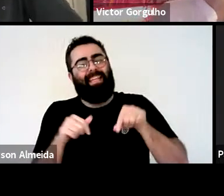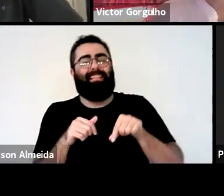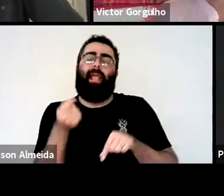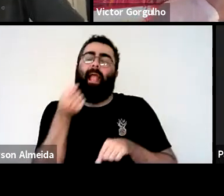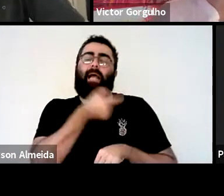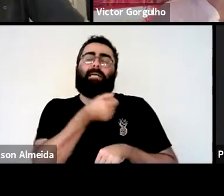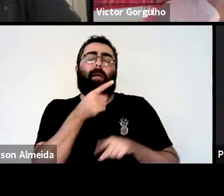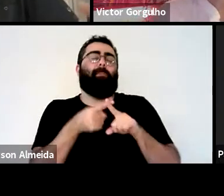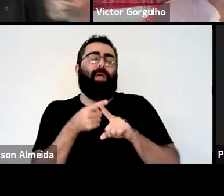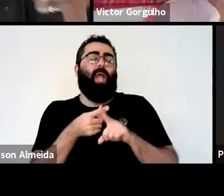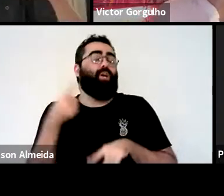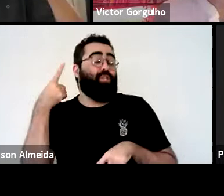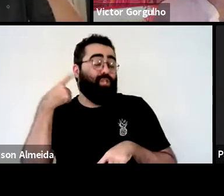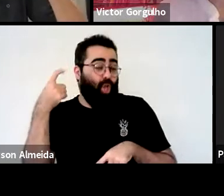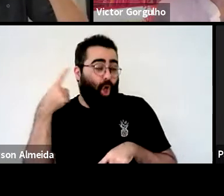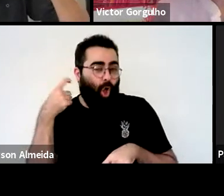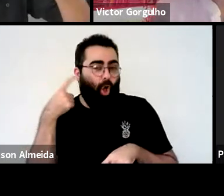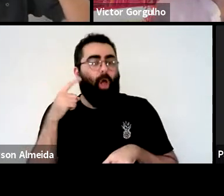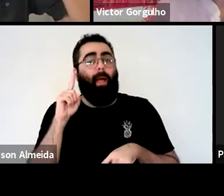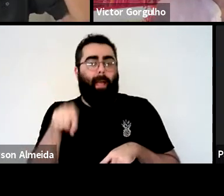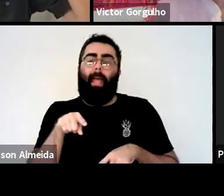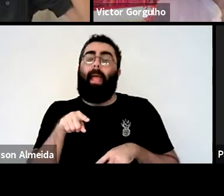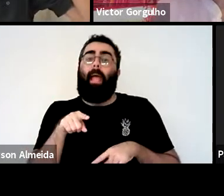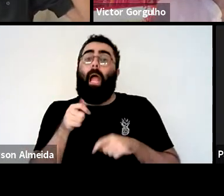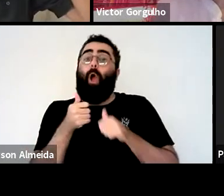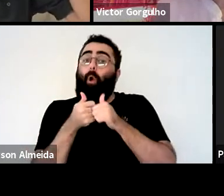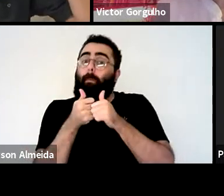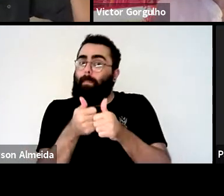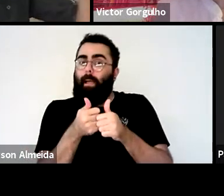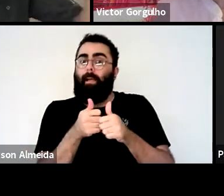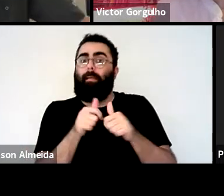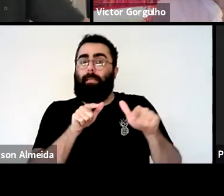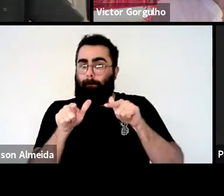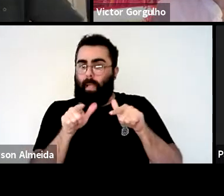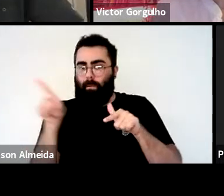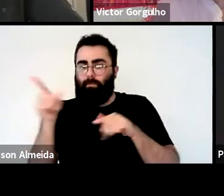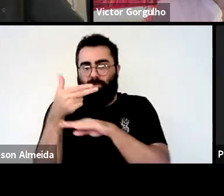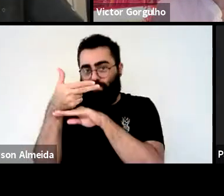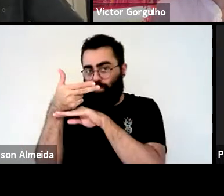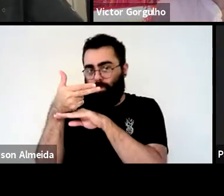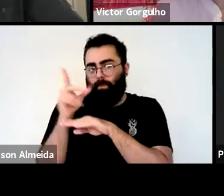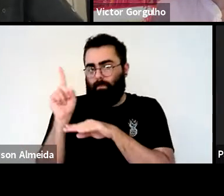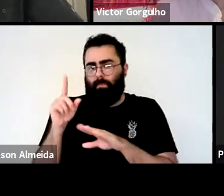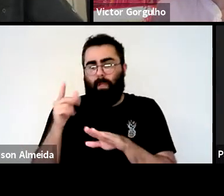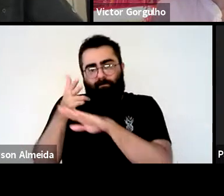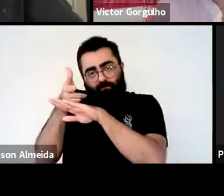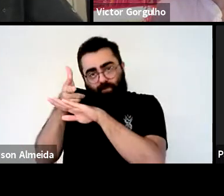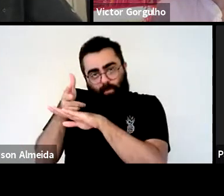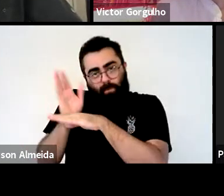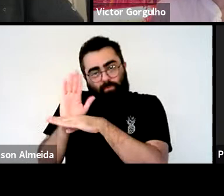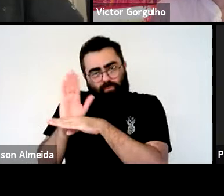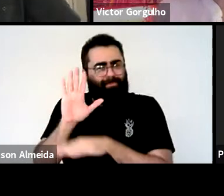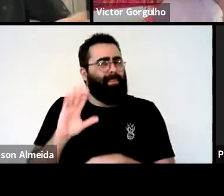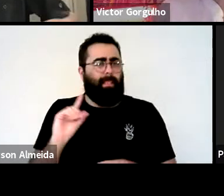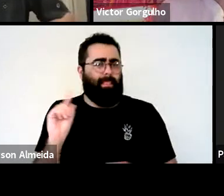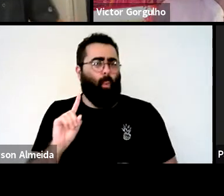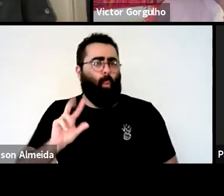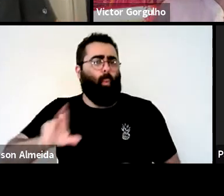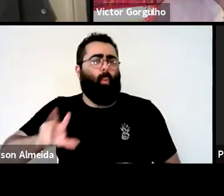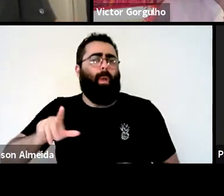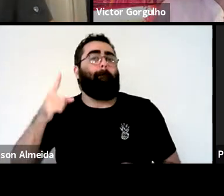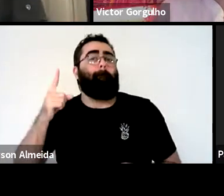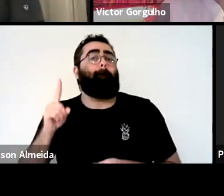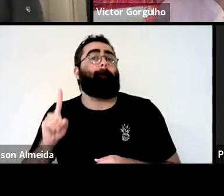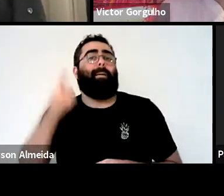se dando enquanto a gente fazia o trabalho, né? Não foi, tipo, a primeira coisa que a gente queria, quando pensava as pisadas no